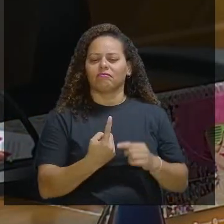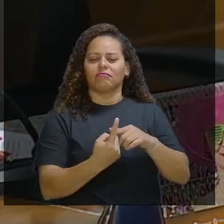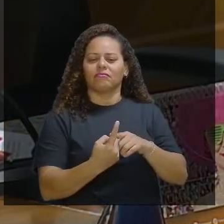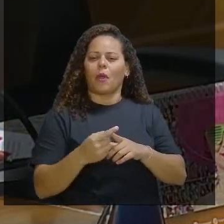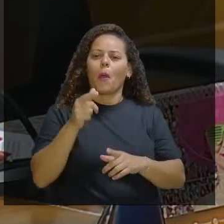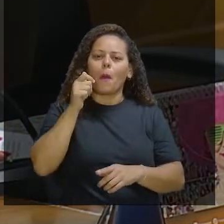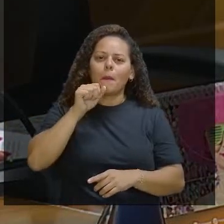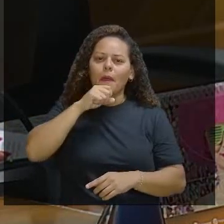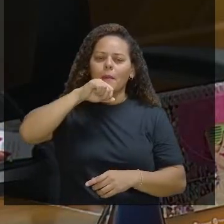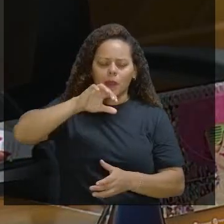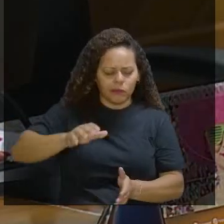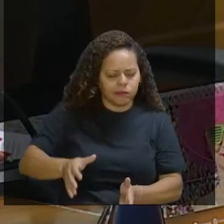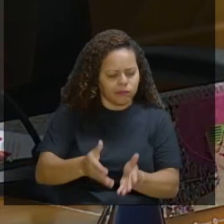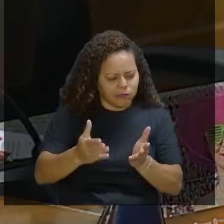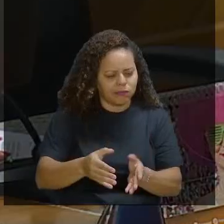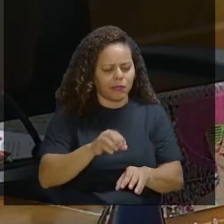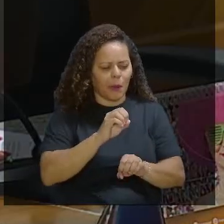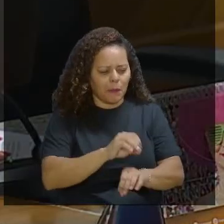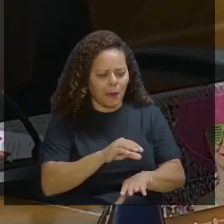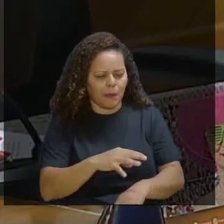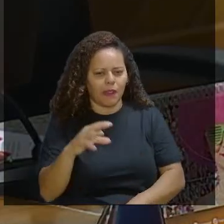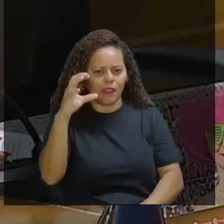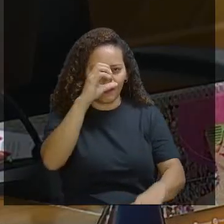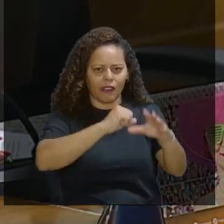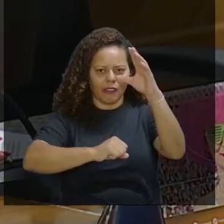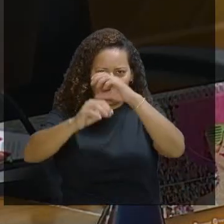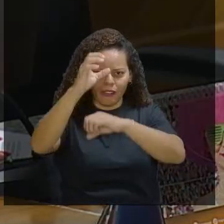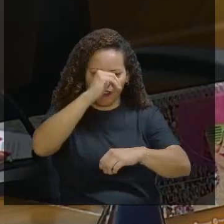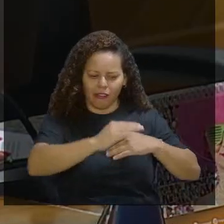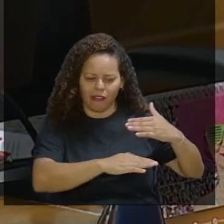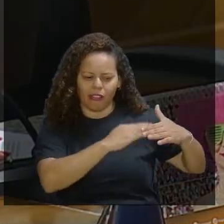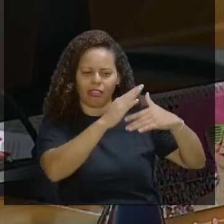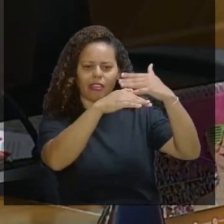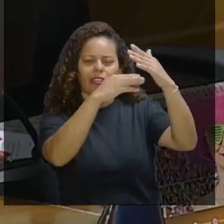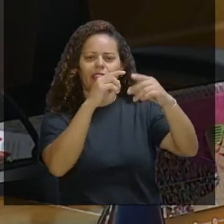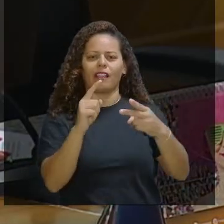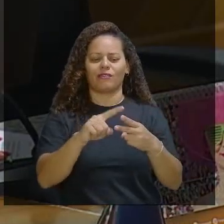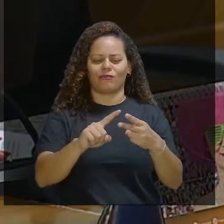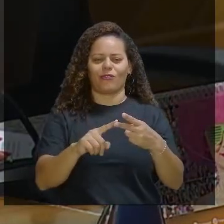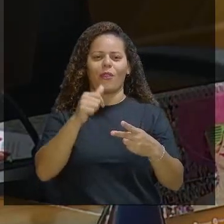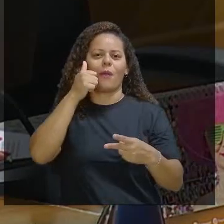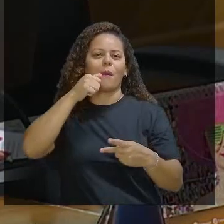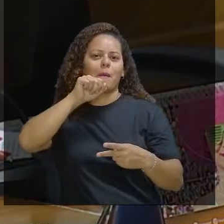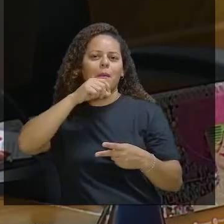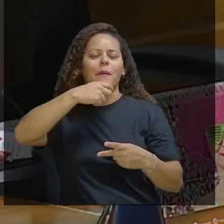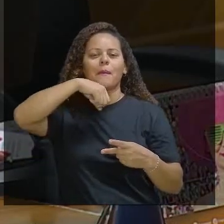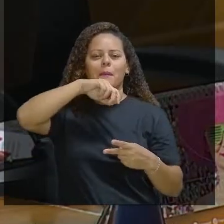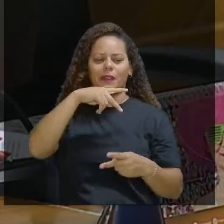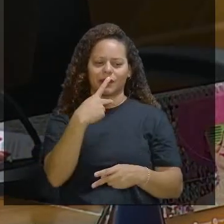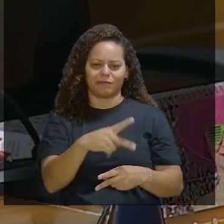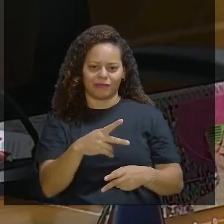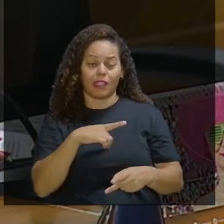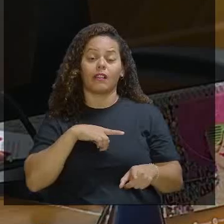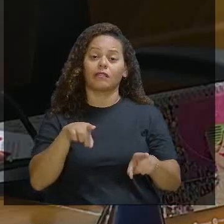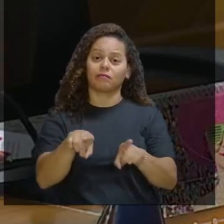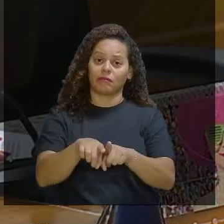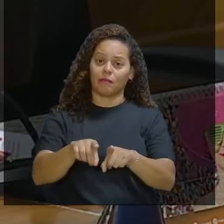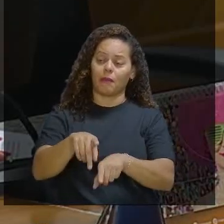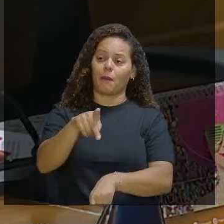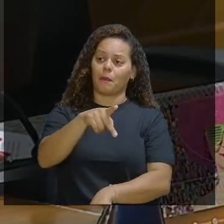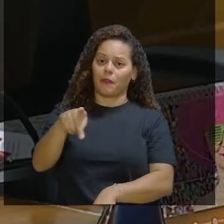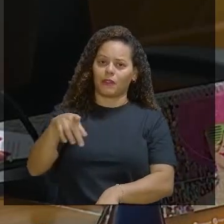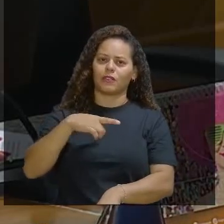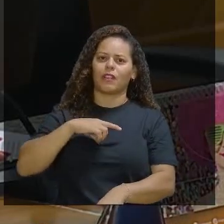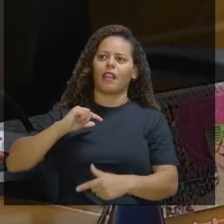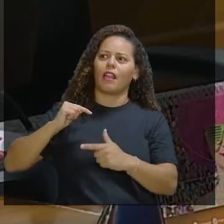maquiagem, sobrancelha bem desenhada, olhos amendoados, castanho escuro, nariz afilado, batom rosa claro. Traja toga de auxiliar preta. Quem